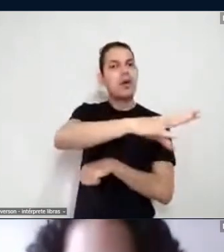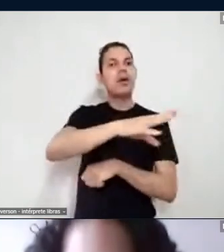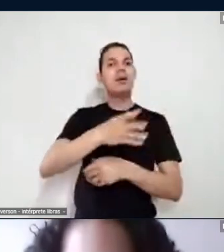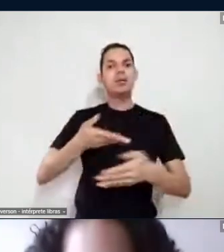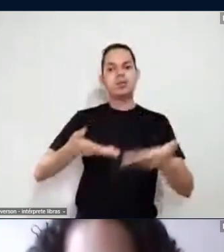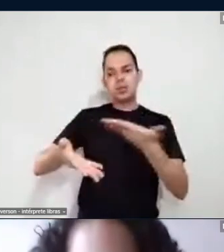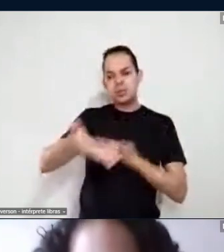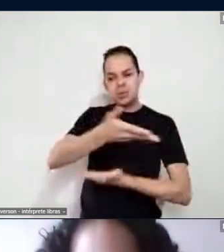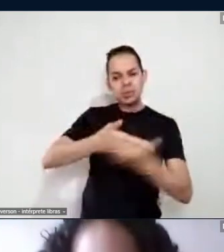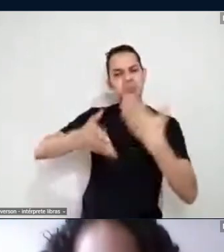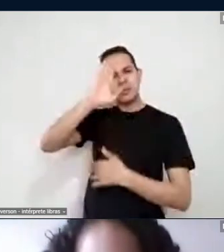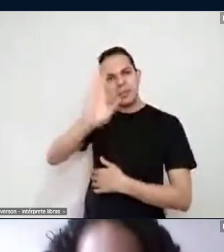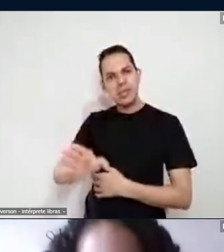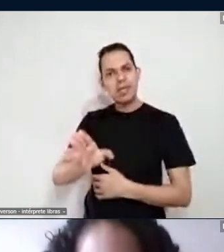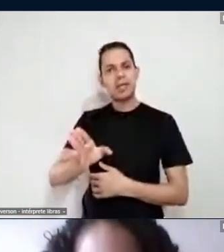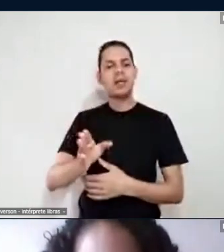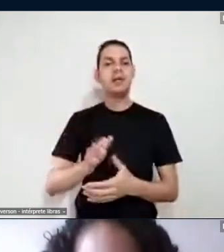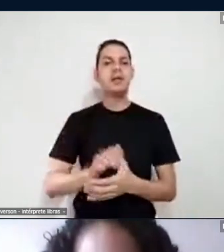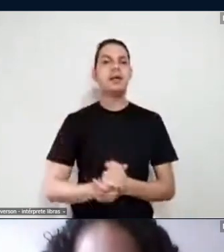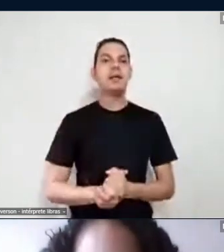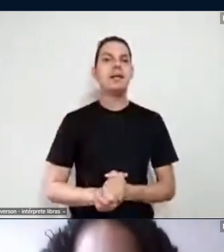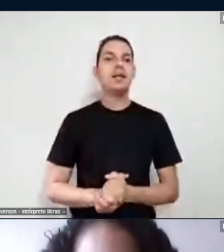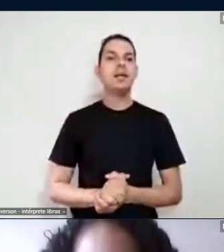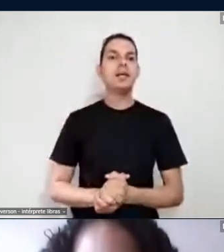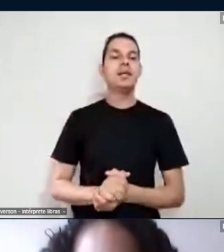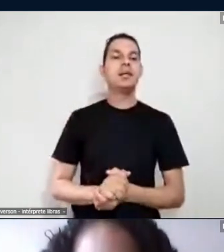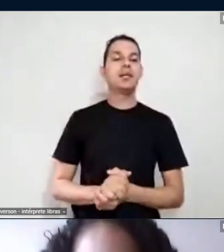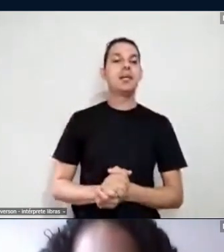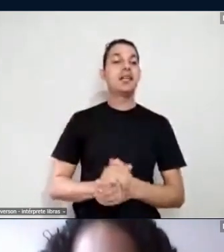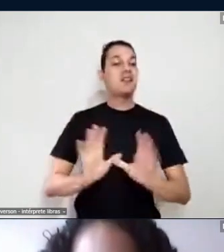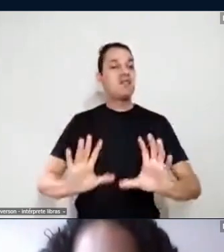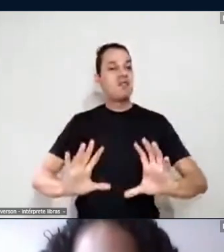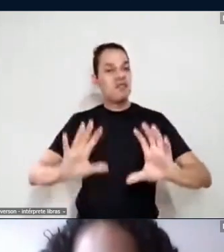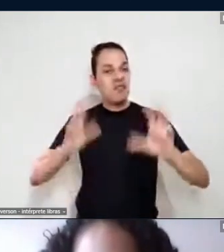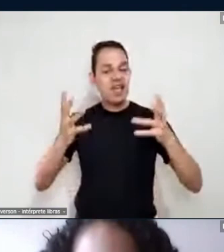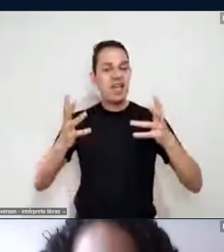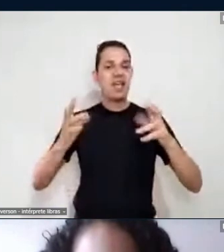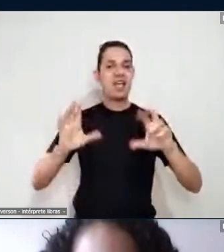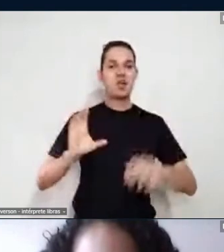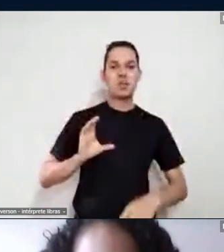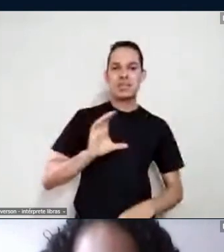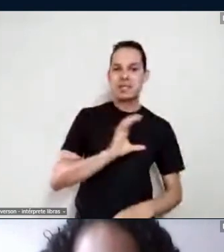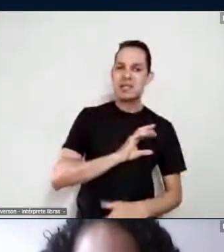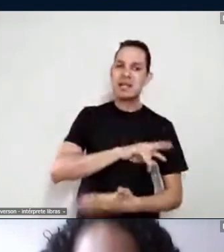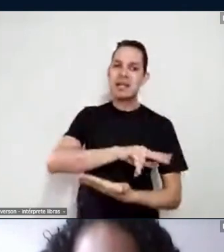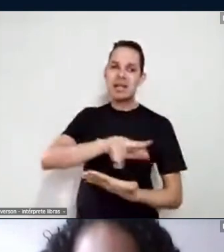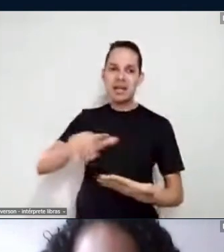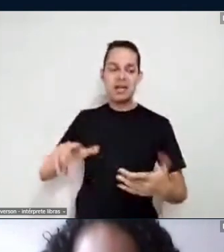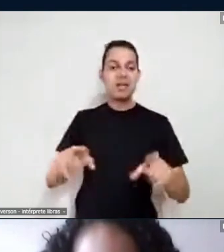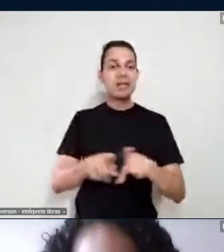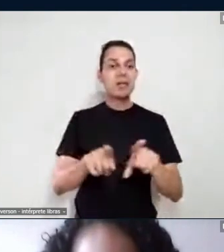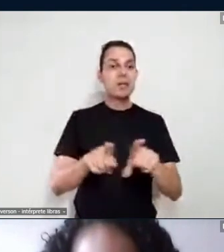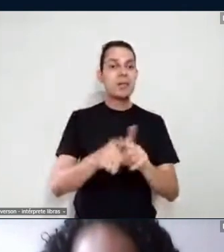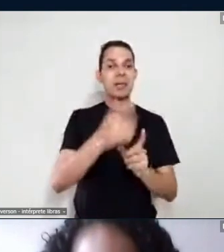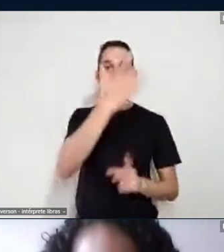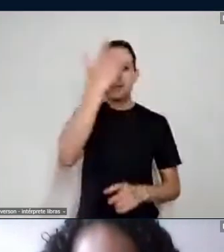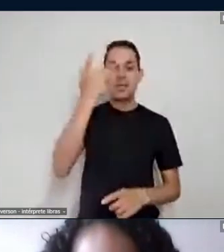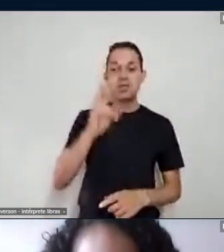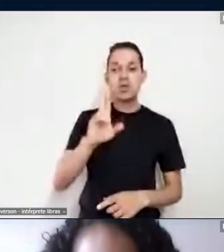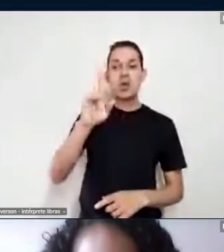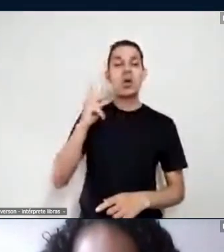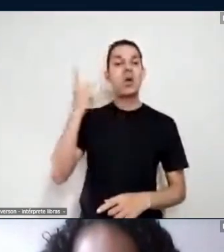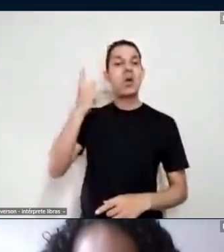via documentação, via eventos, e talvez achar, quem sabe, um padrinho, um parlamentar que